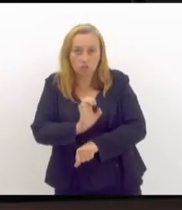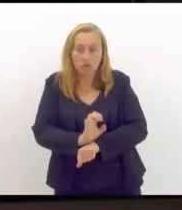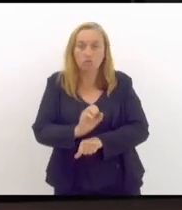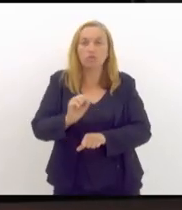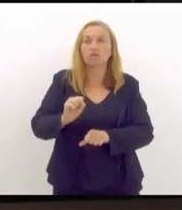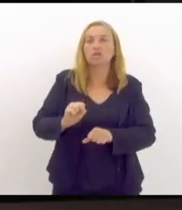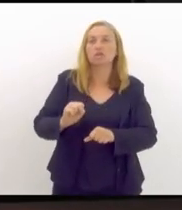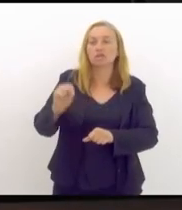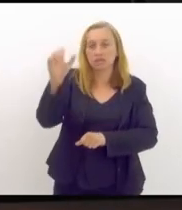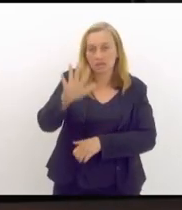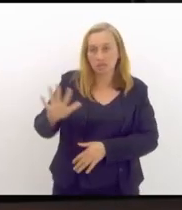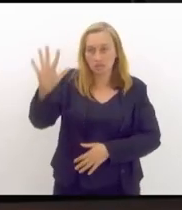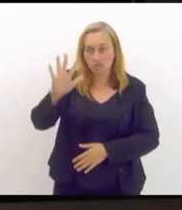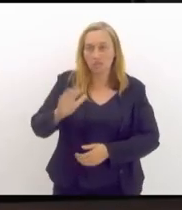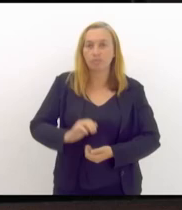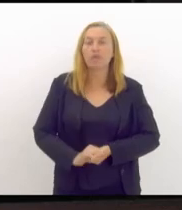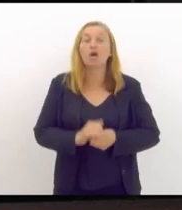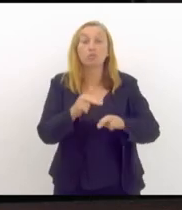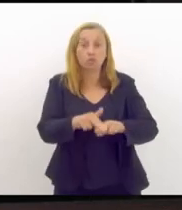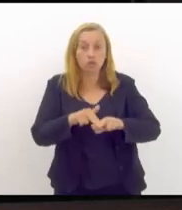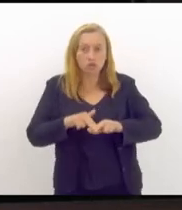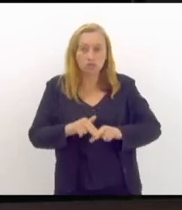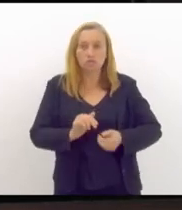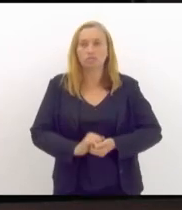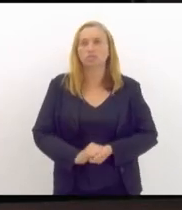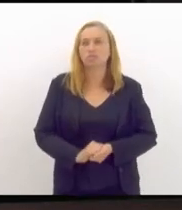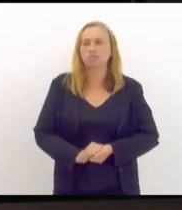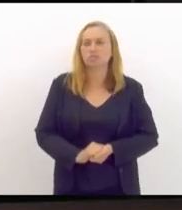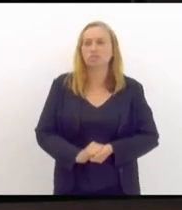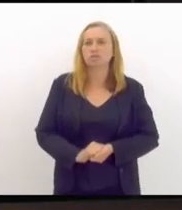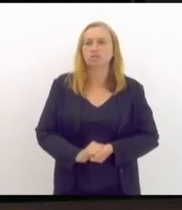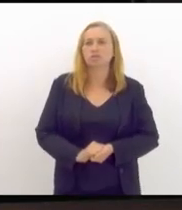de vista nacional por isso presidenta